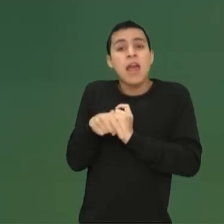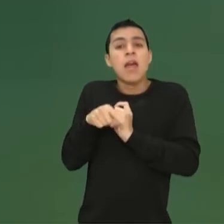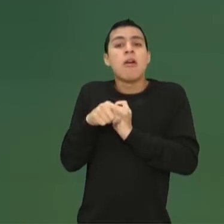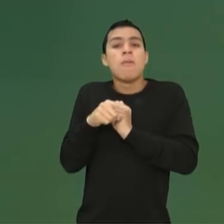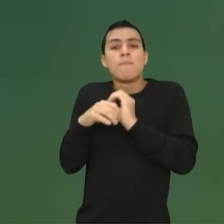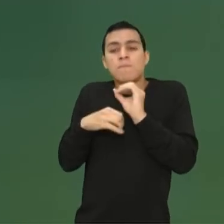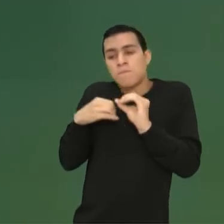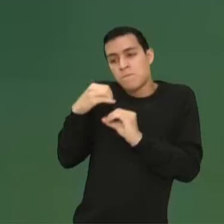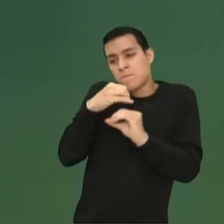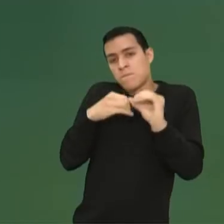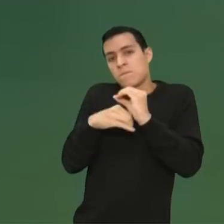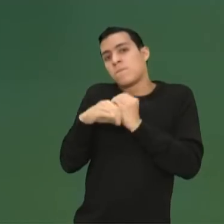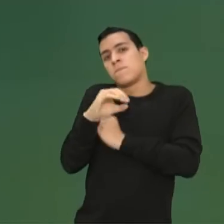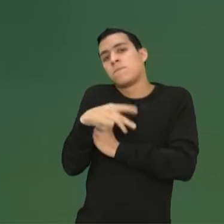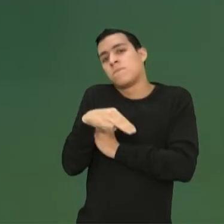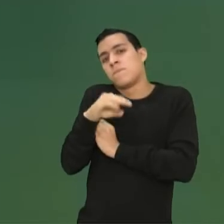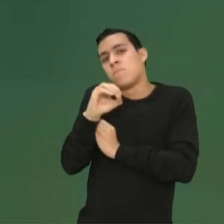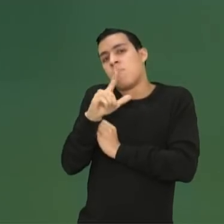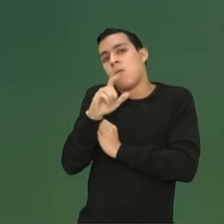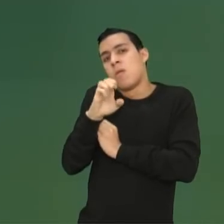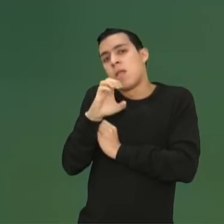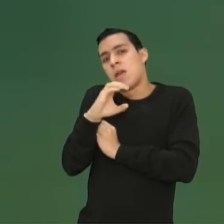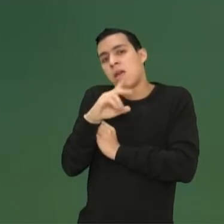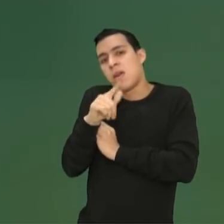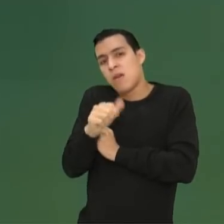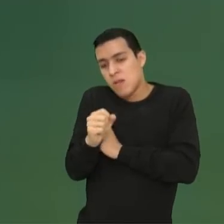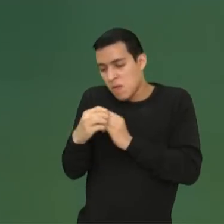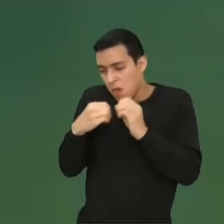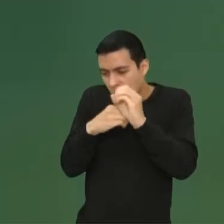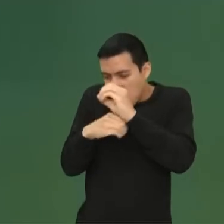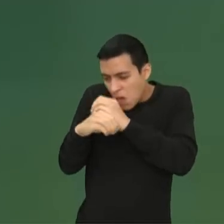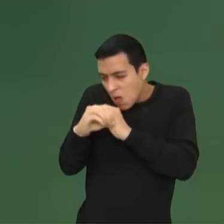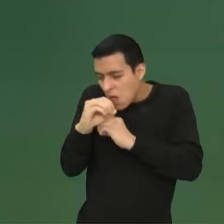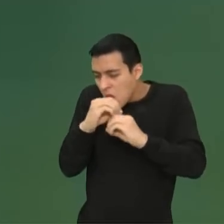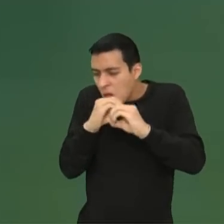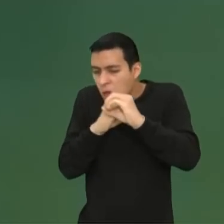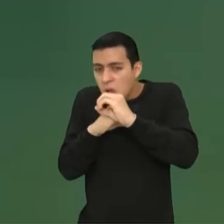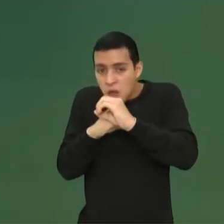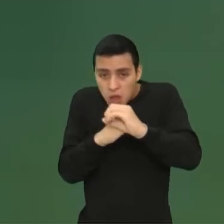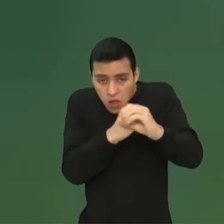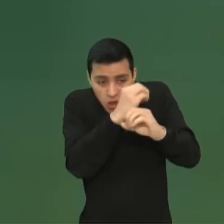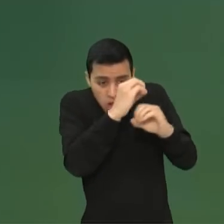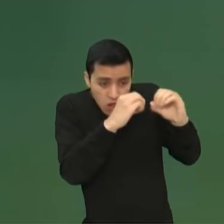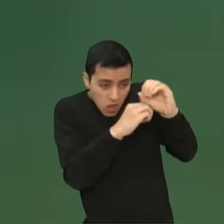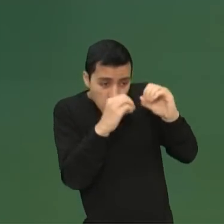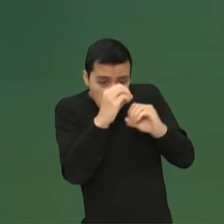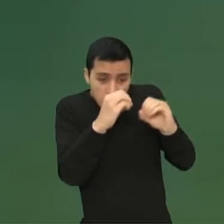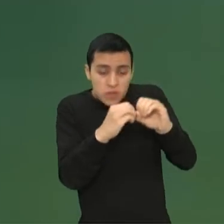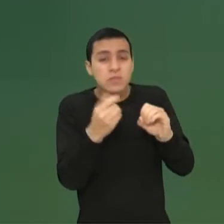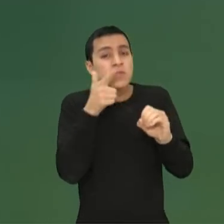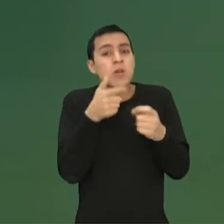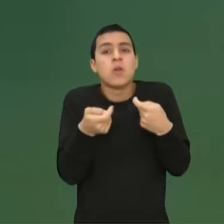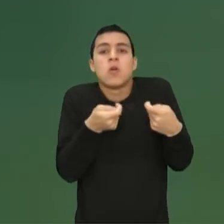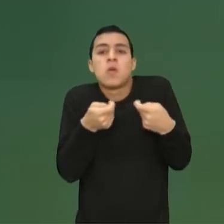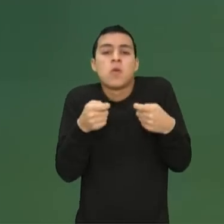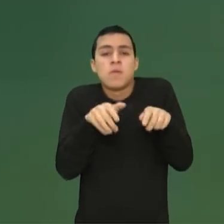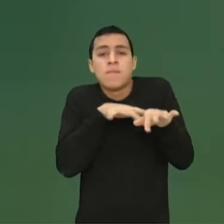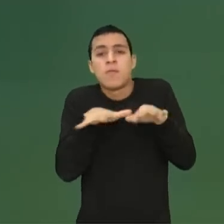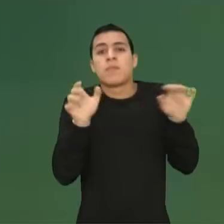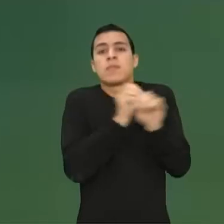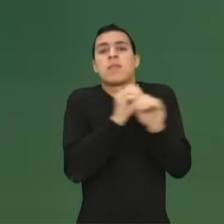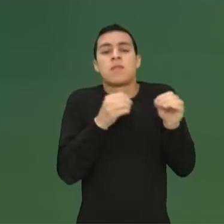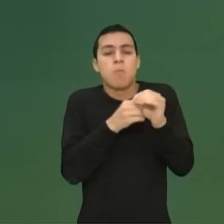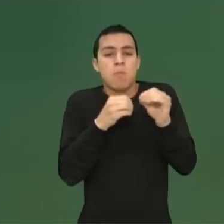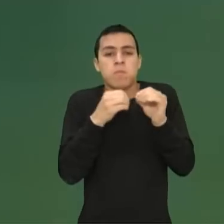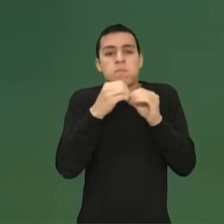molécula. Elas estão muito próximas, bem apertadinhas. Então, se elas estão muito próximas, elas não conseguem se